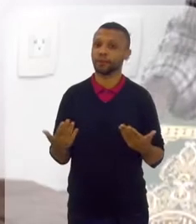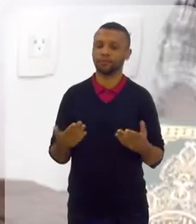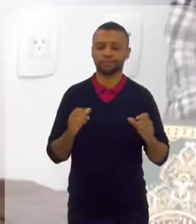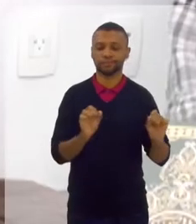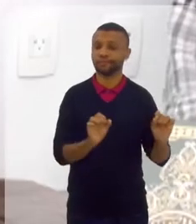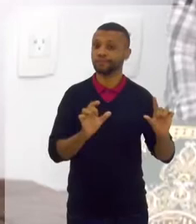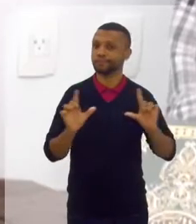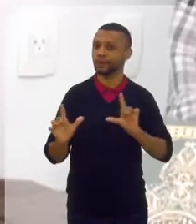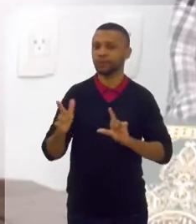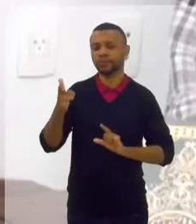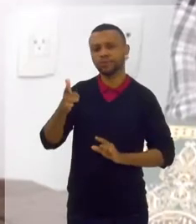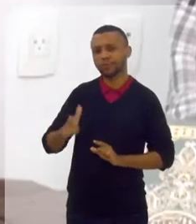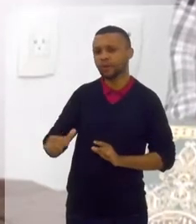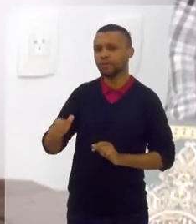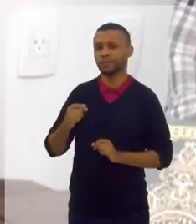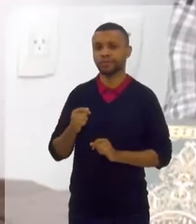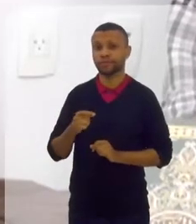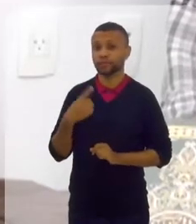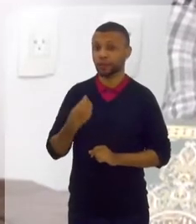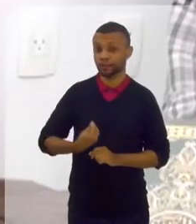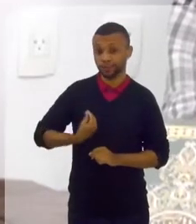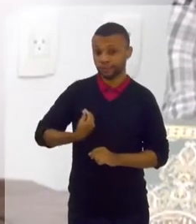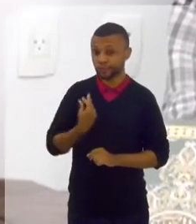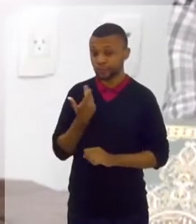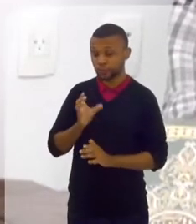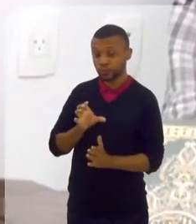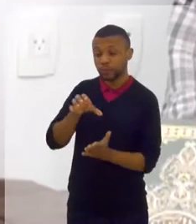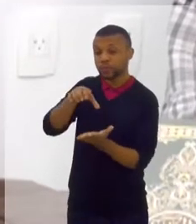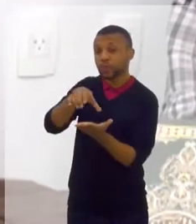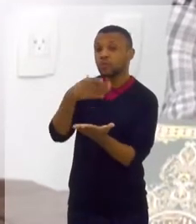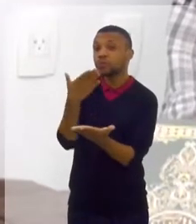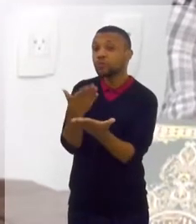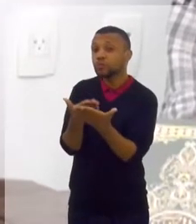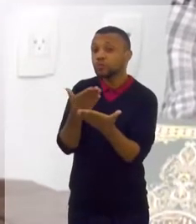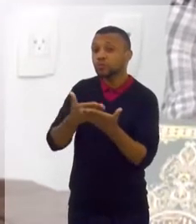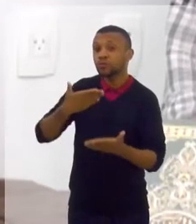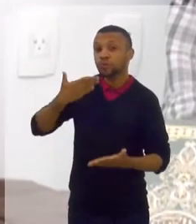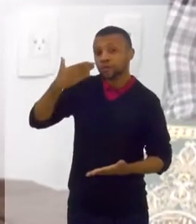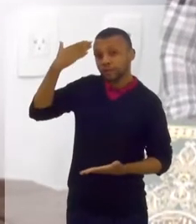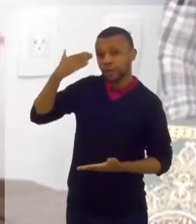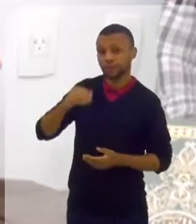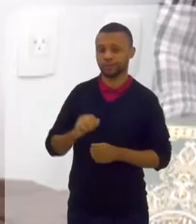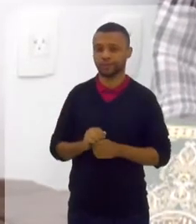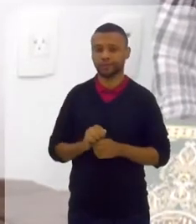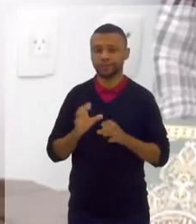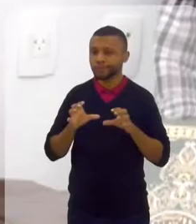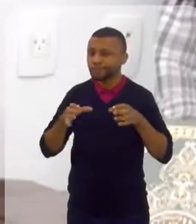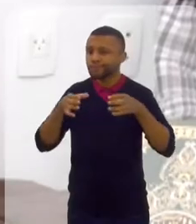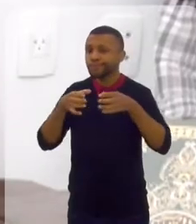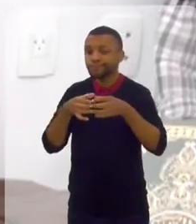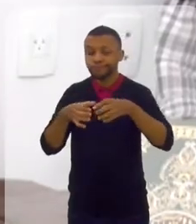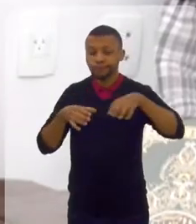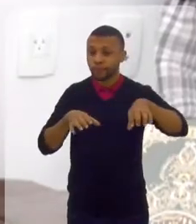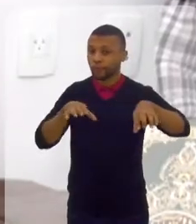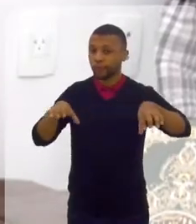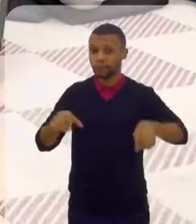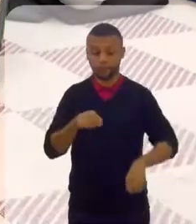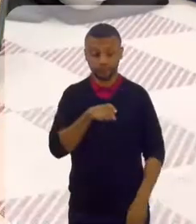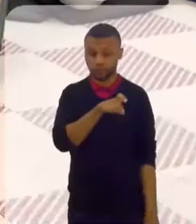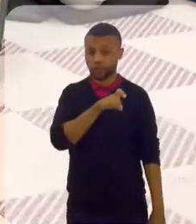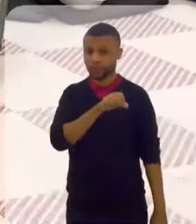Bem, estamos de volta. Estamos aqui no Centro de Estudo Islâmico, xiita e